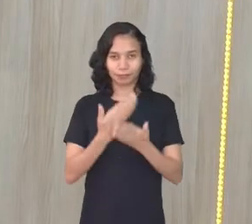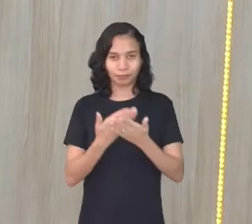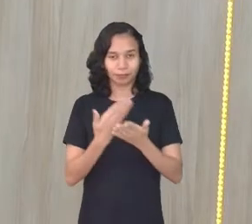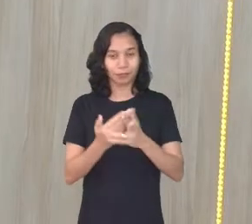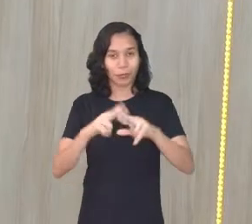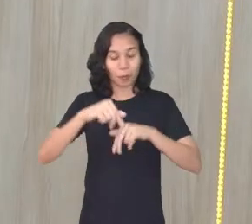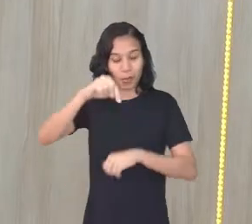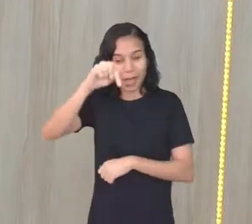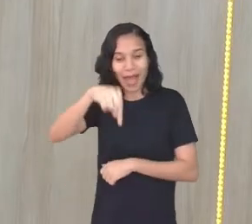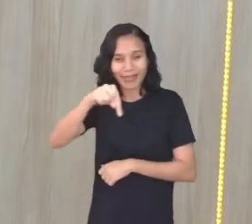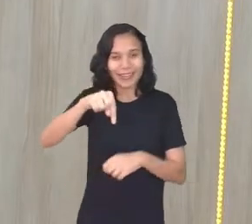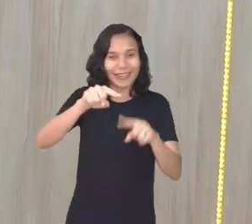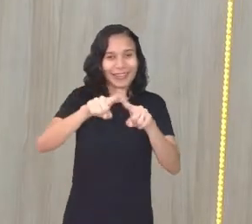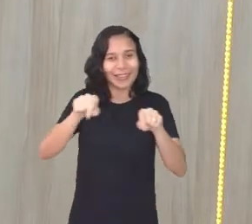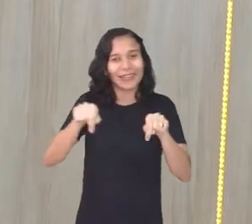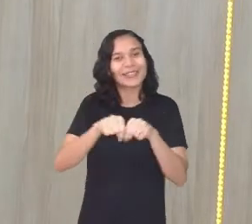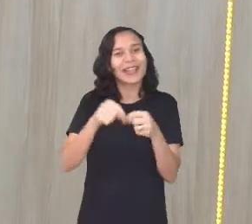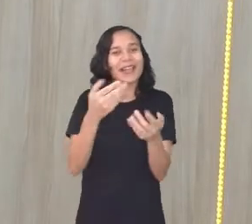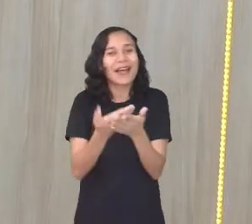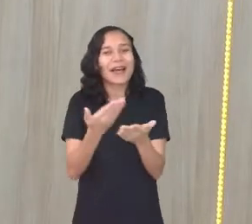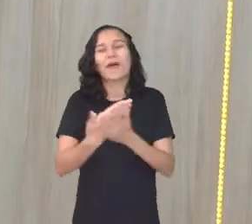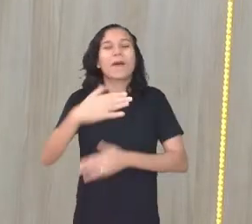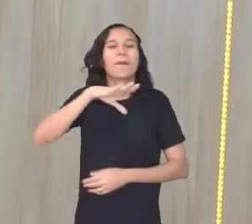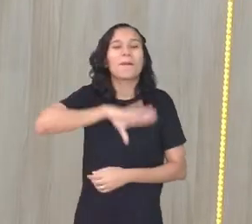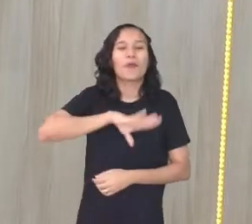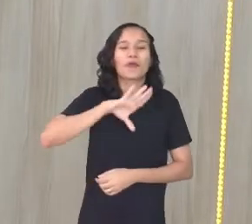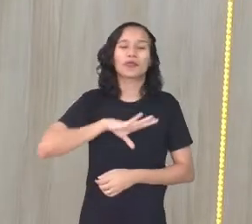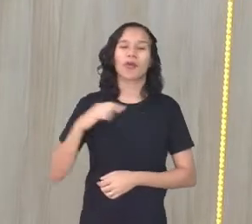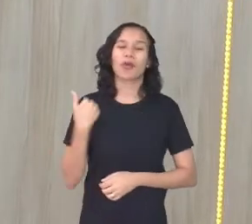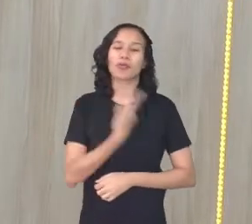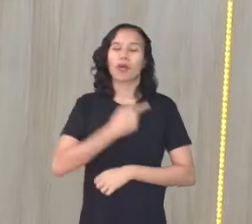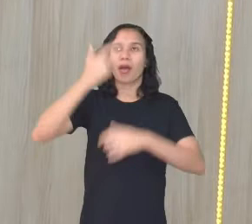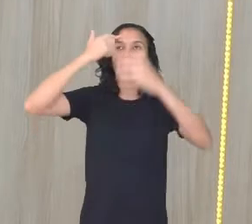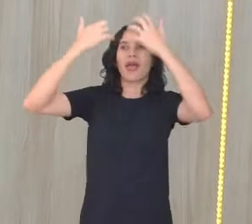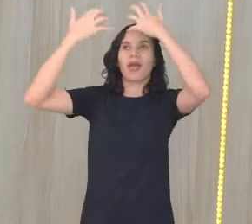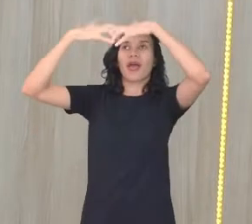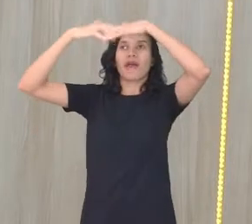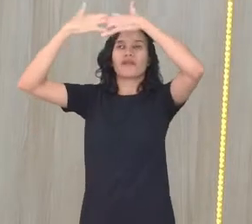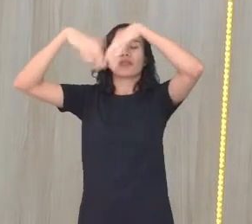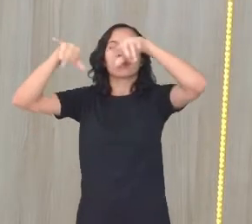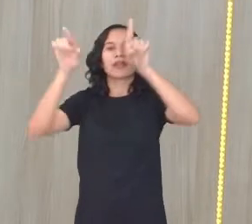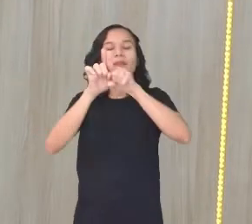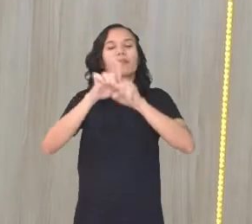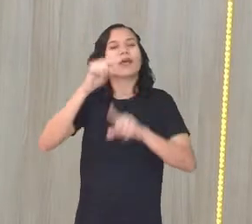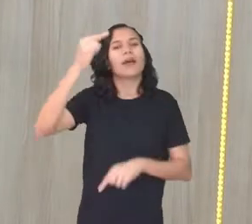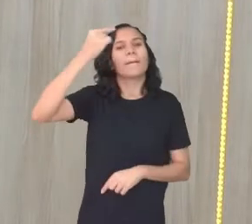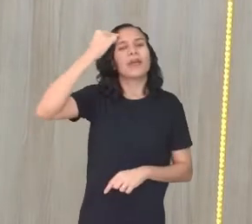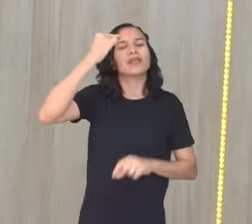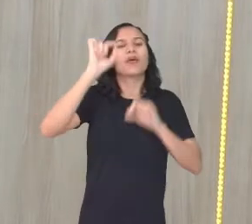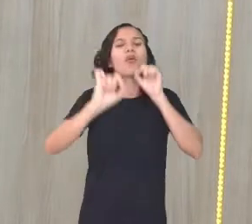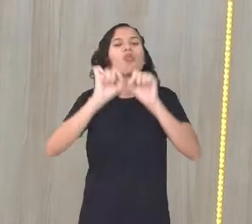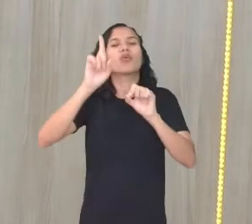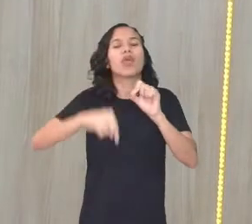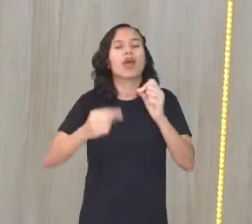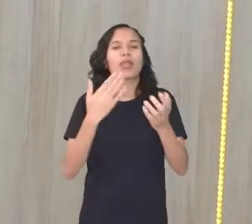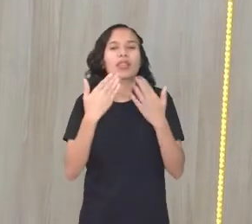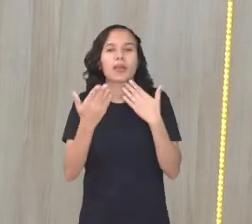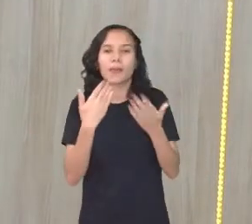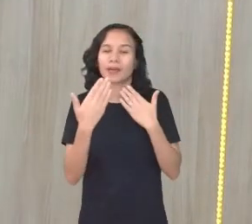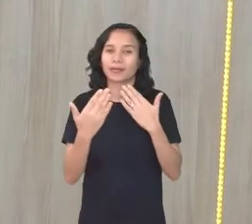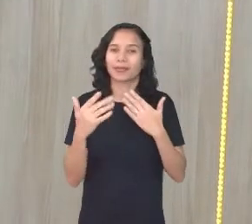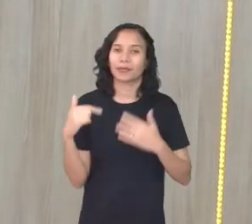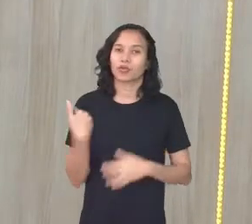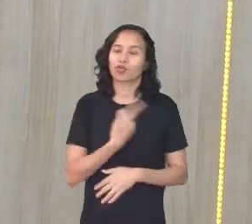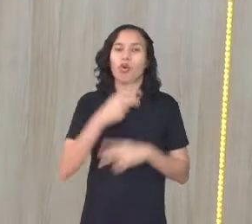é aqui, na aula de língua portuguesa, que além de refletir, a gente vai pensar no que é debate, não é? A gente